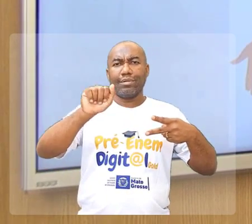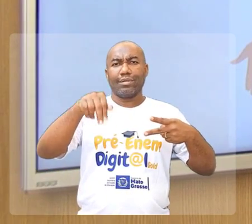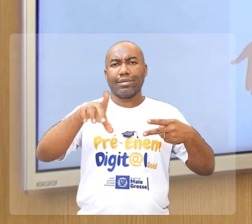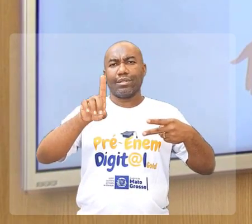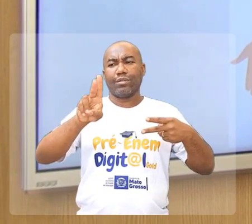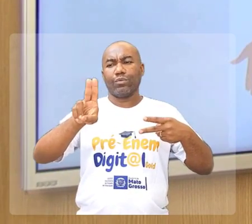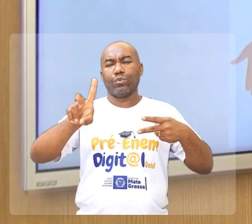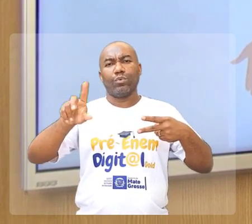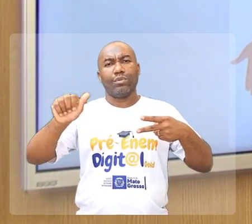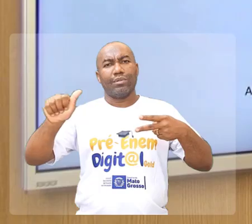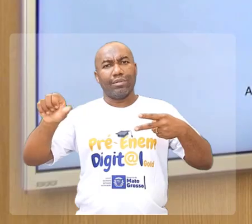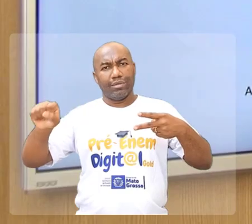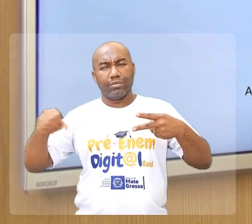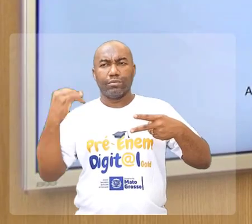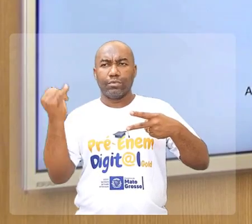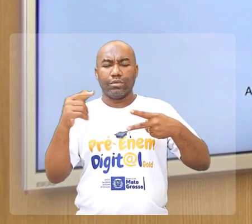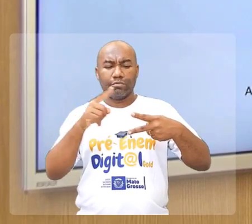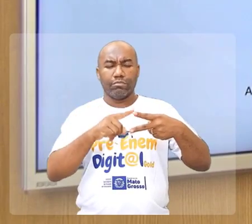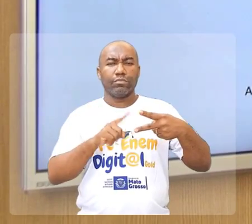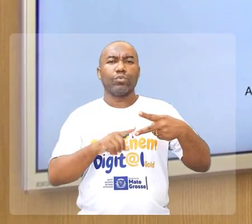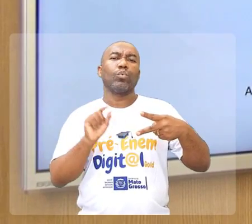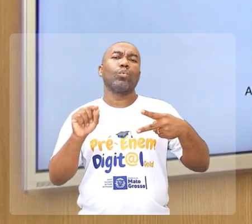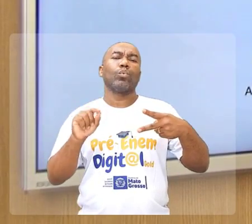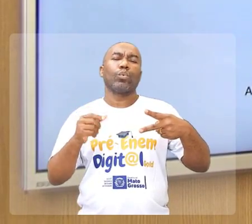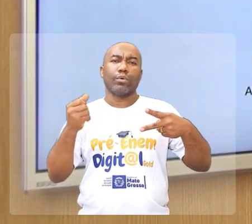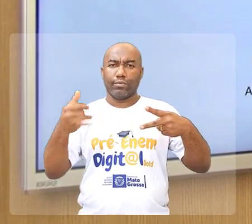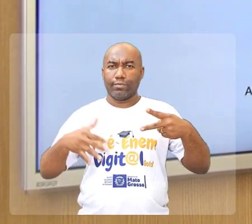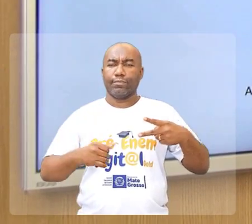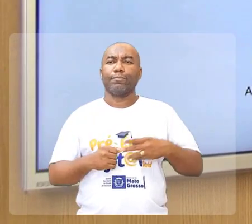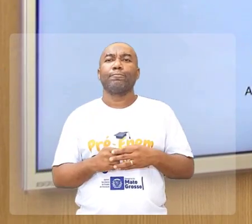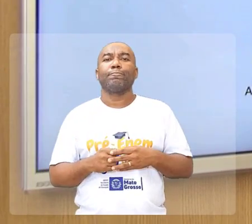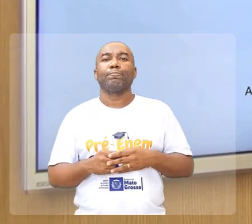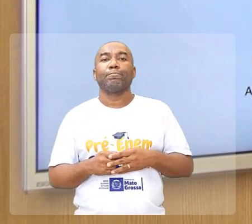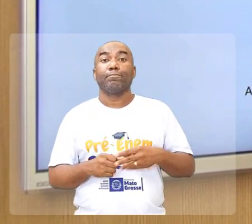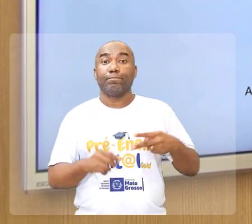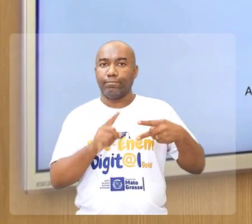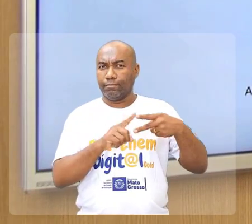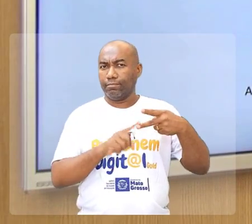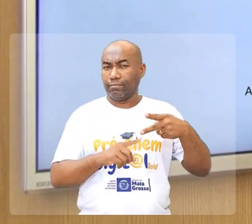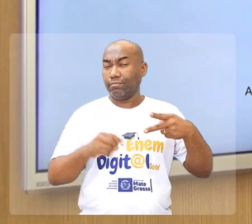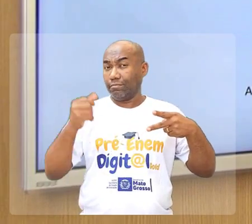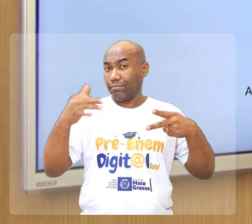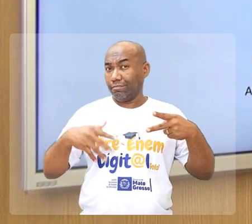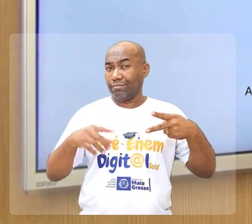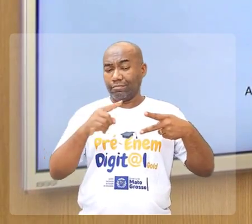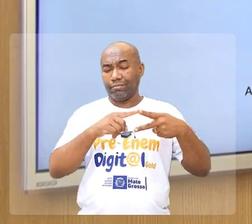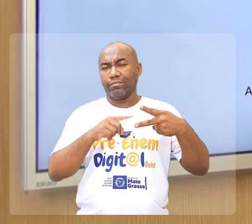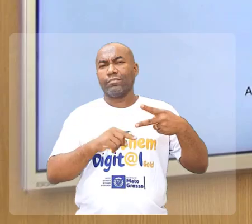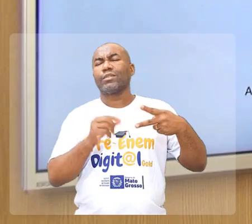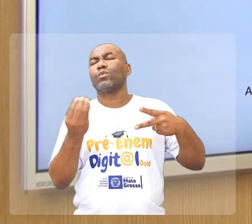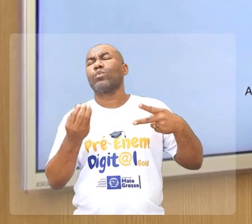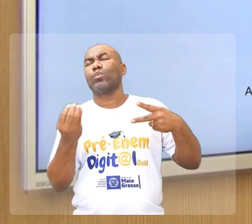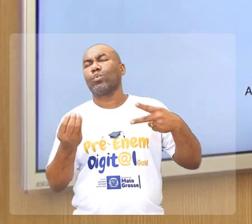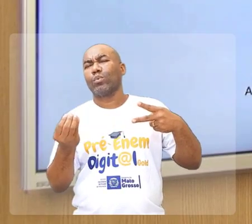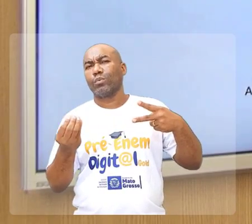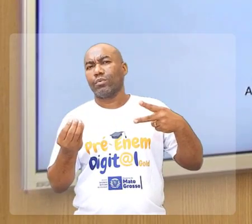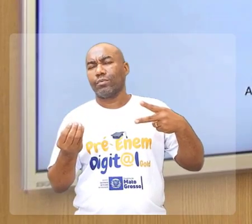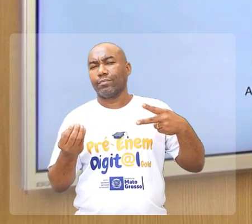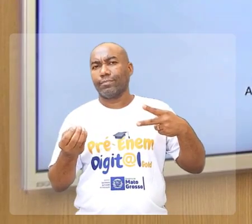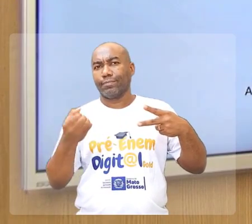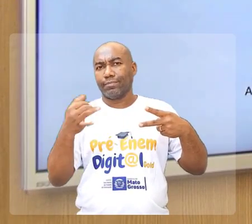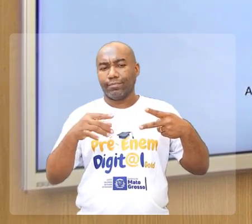importantes associados a elas. Vamos lá? Olha só, existe uma área cerebral chamada